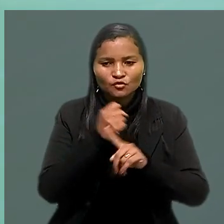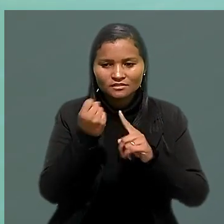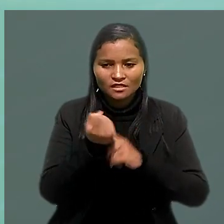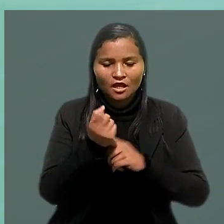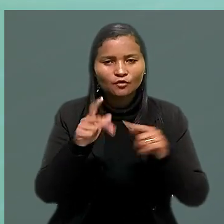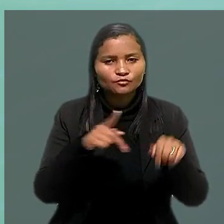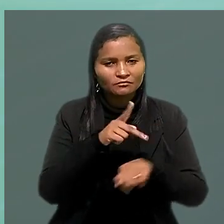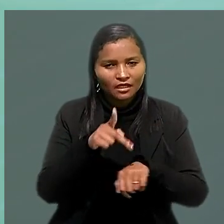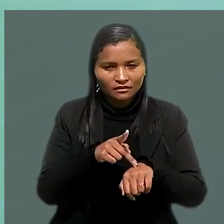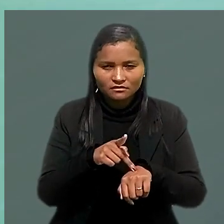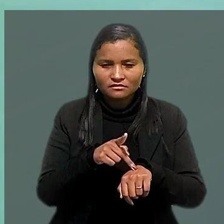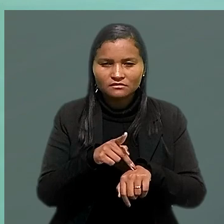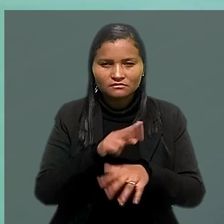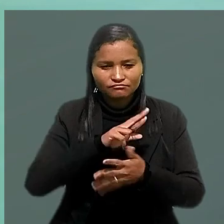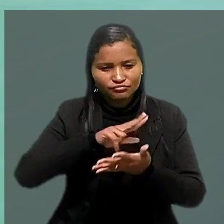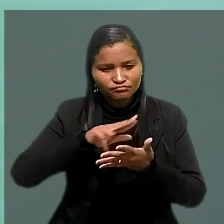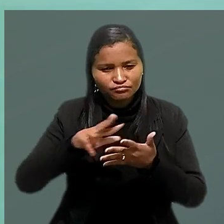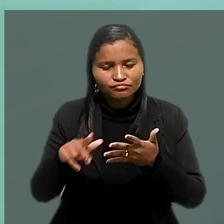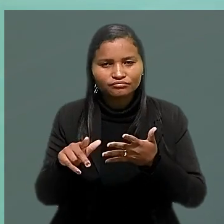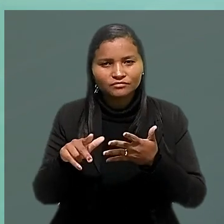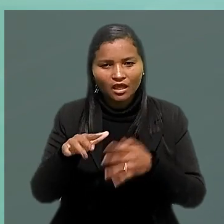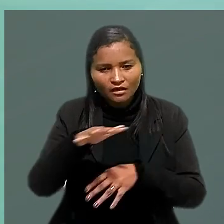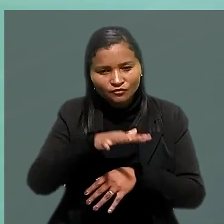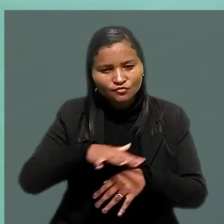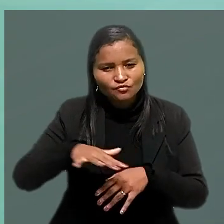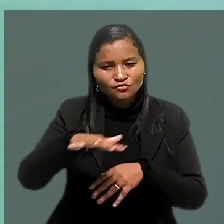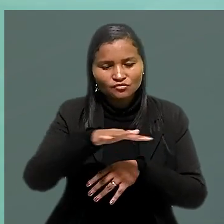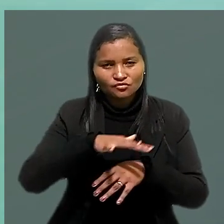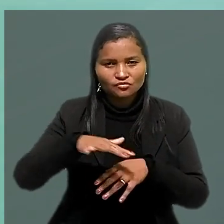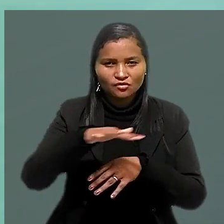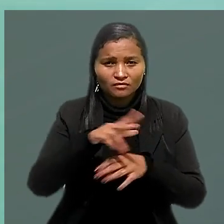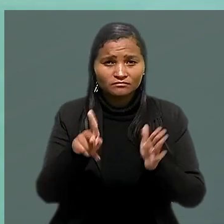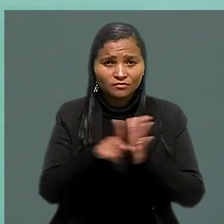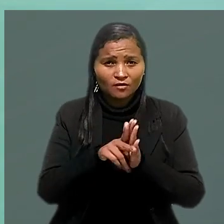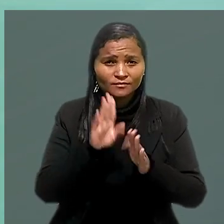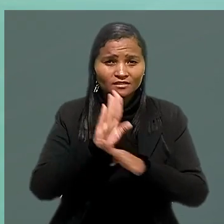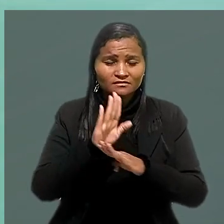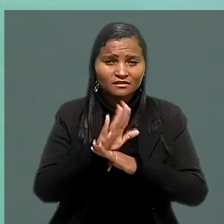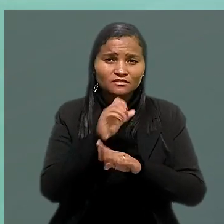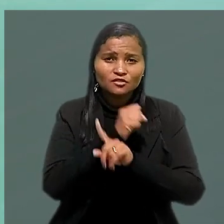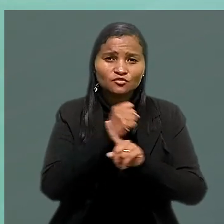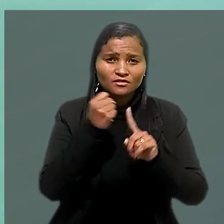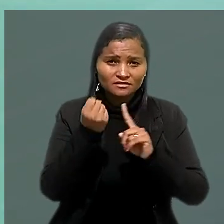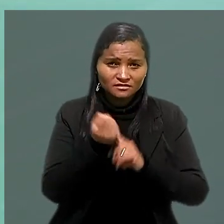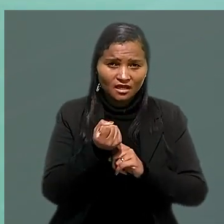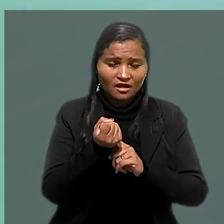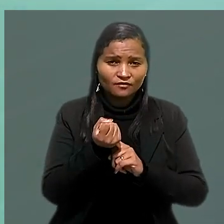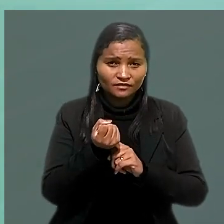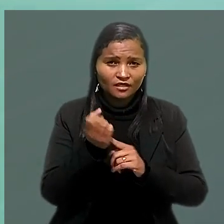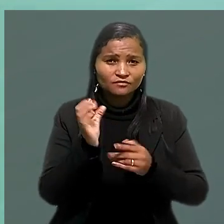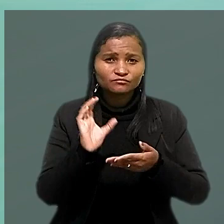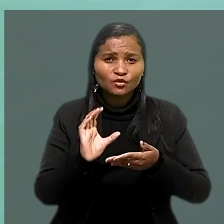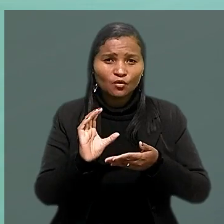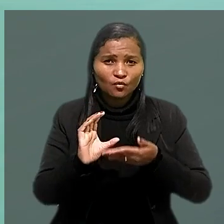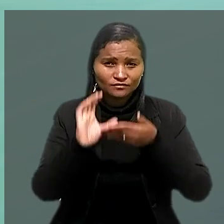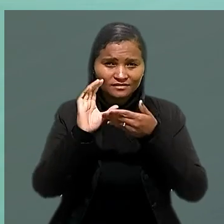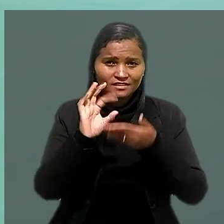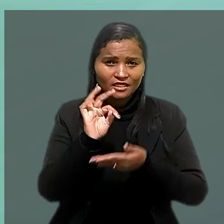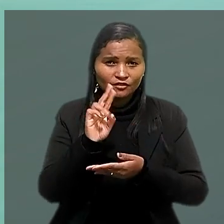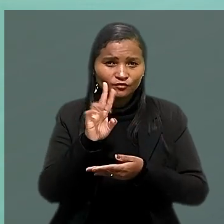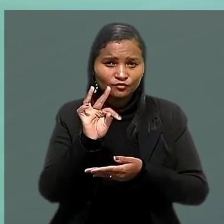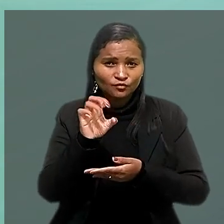assistência social do país, enfim, os órgãos destinados à assistência social, os